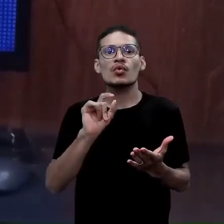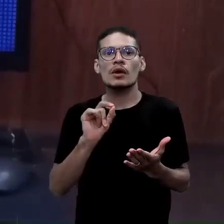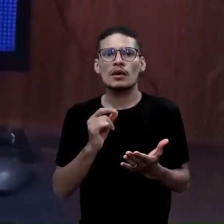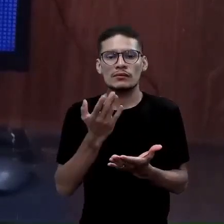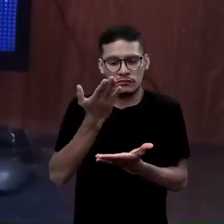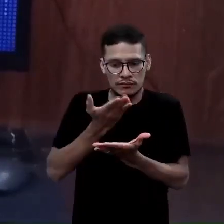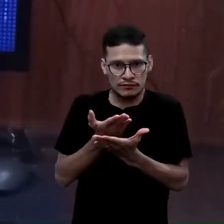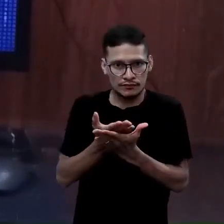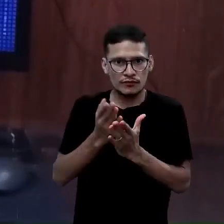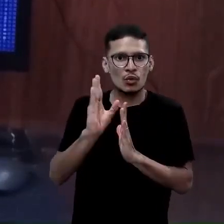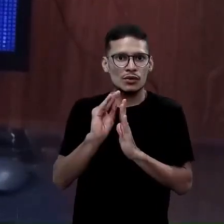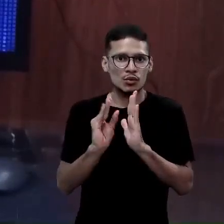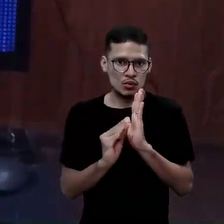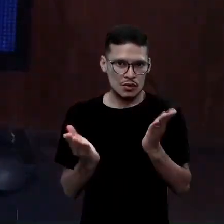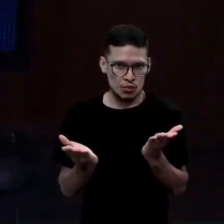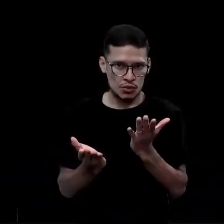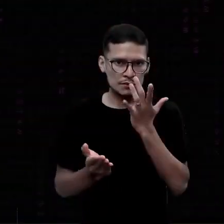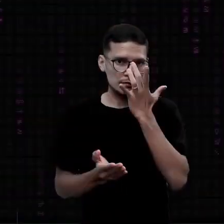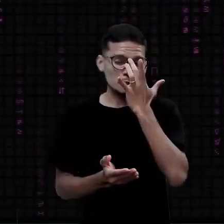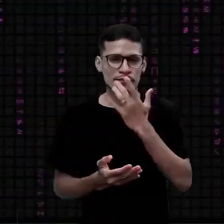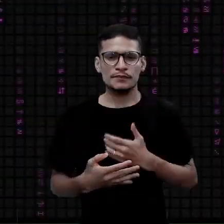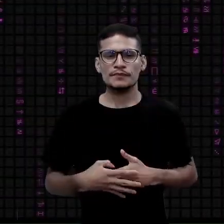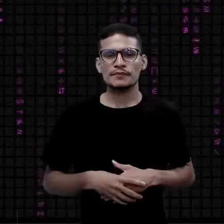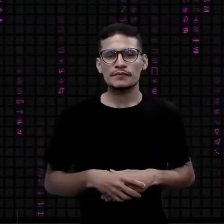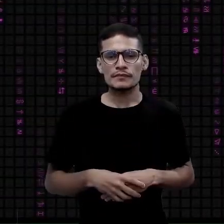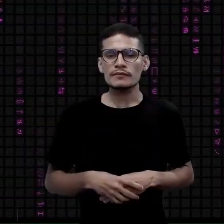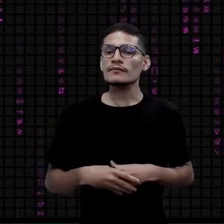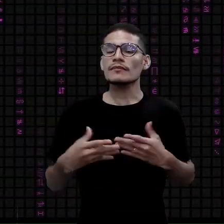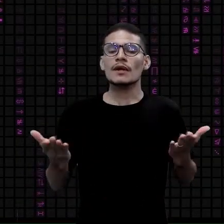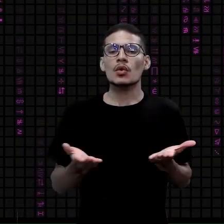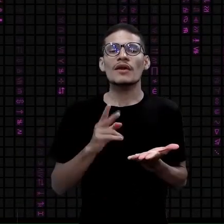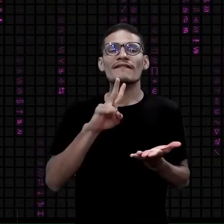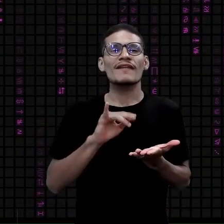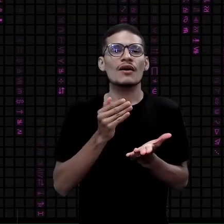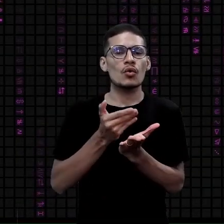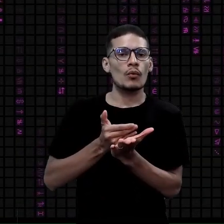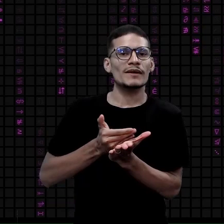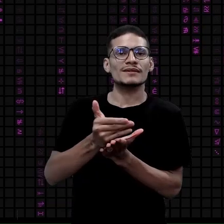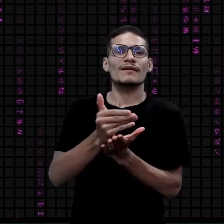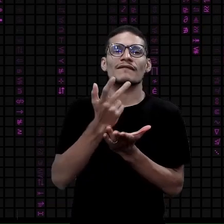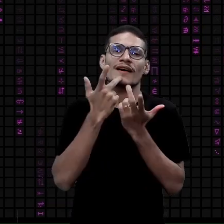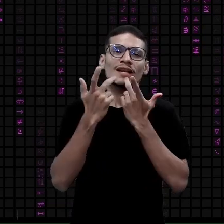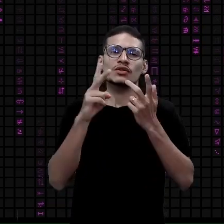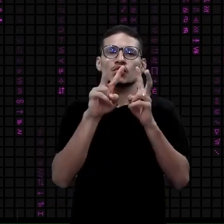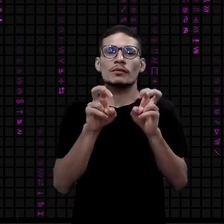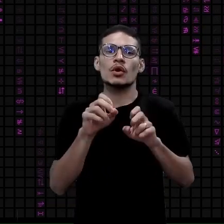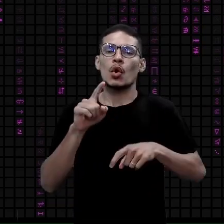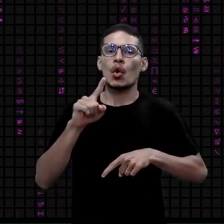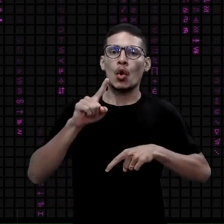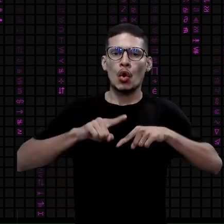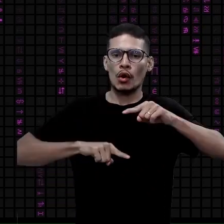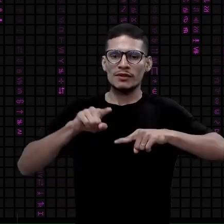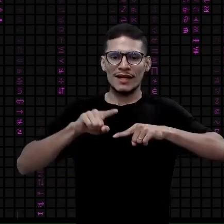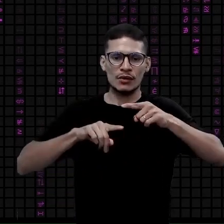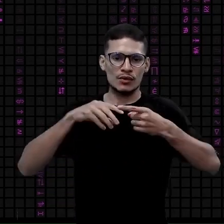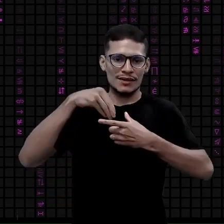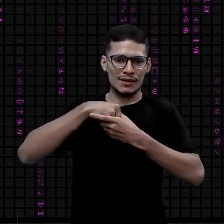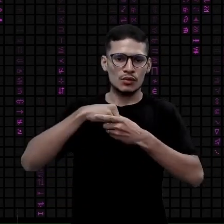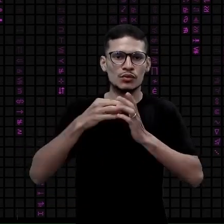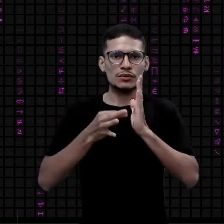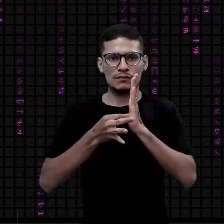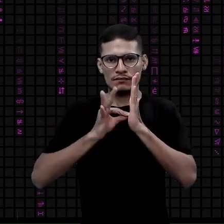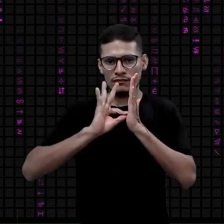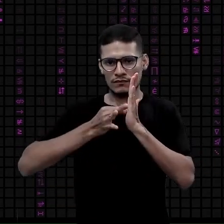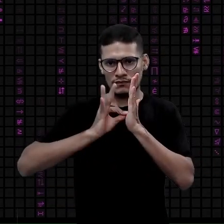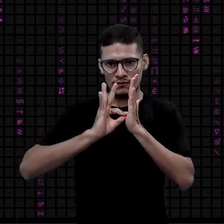conteúdo dessa videoaula. Vamos iniciar falando um pouco sobre objetos em JavaScript.